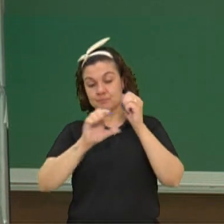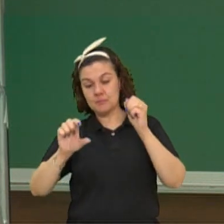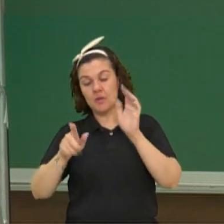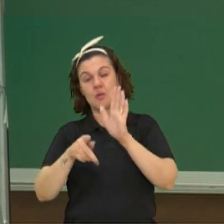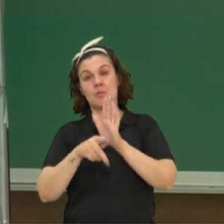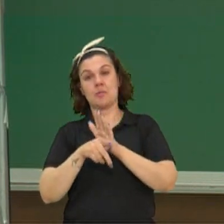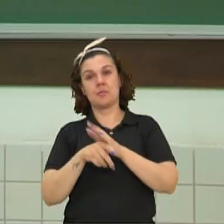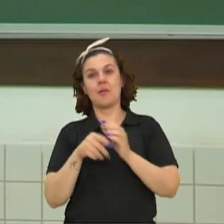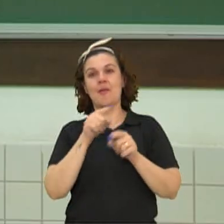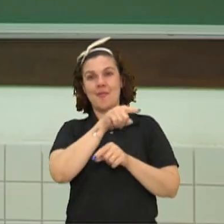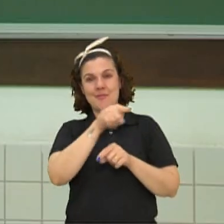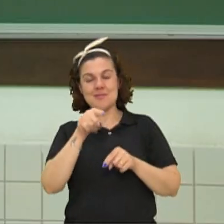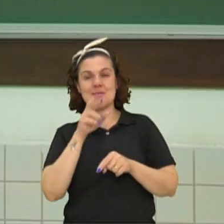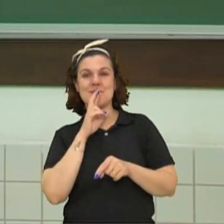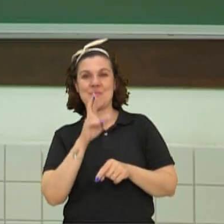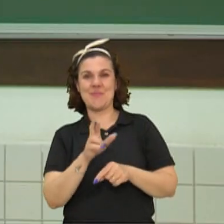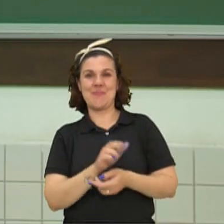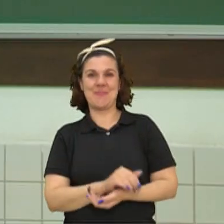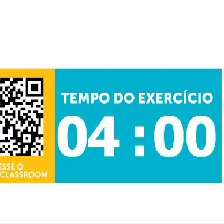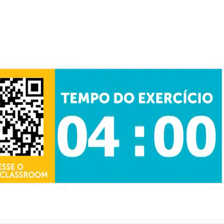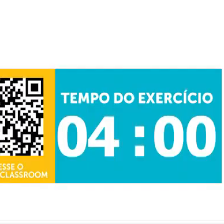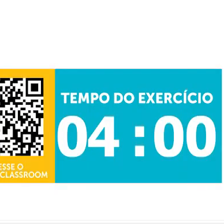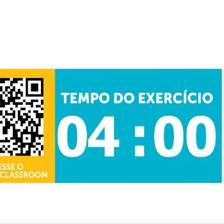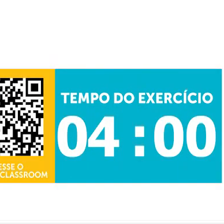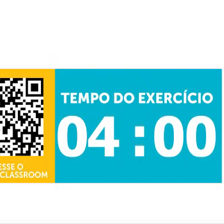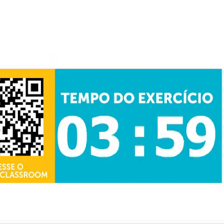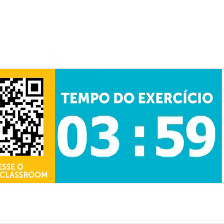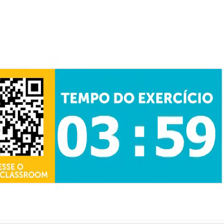massa molar e agora é com vocês.